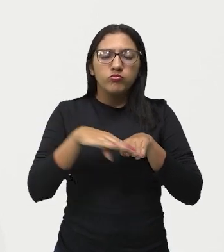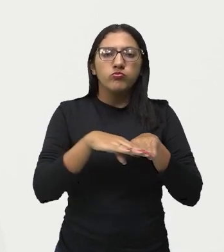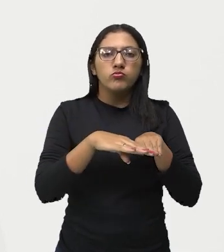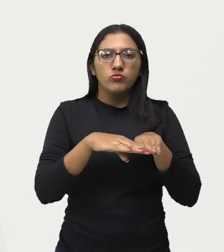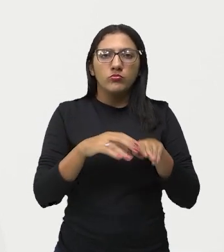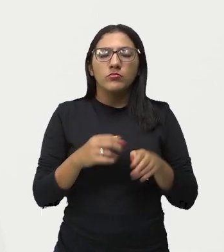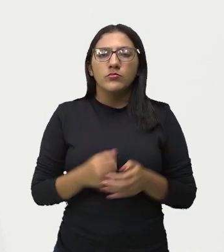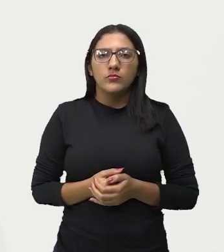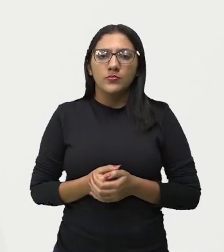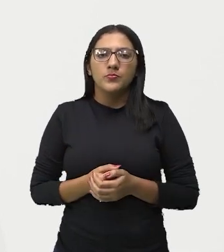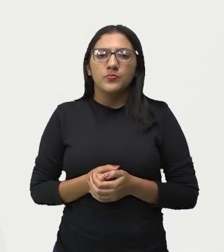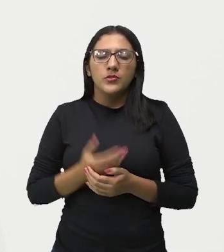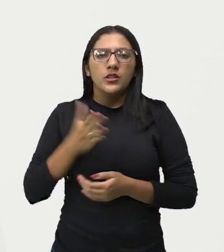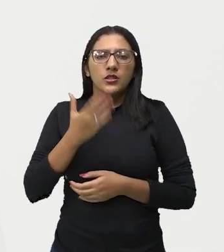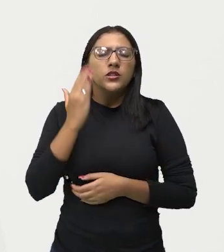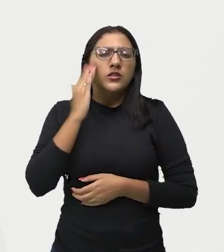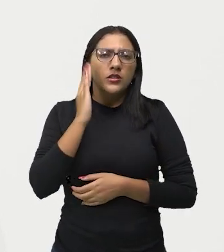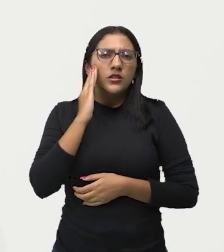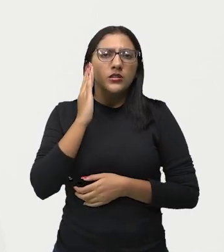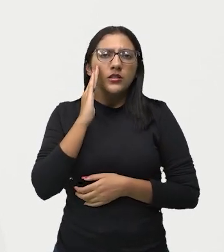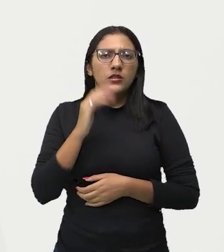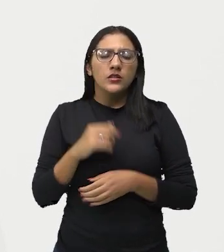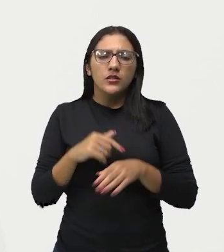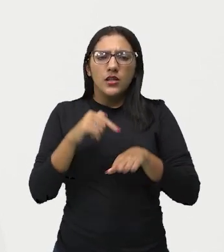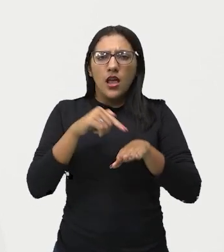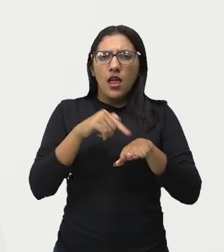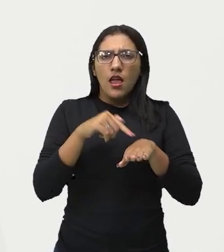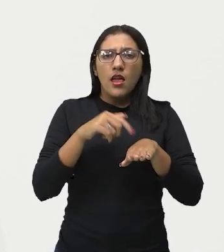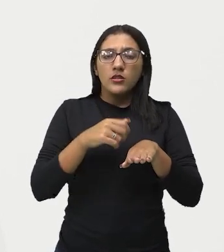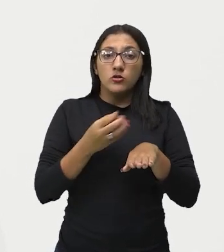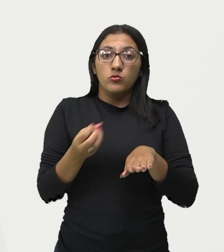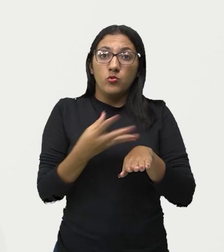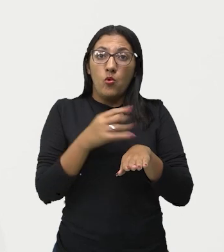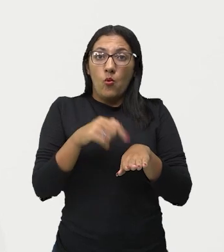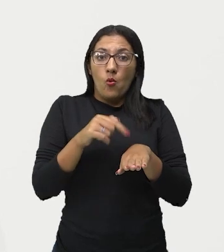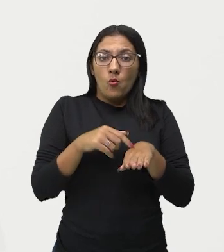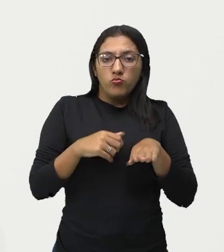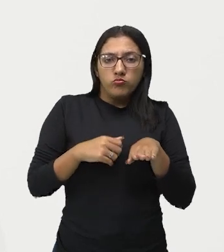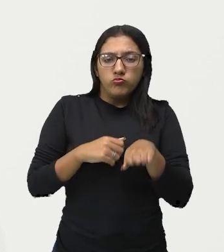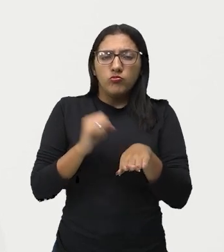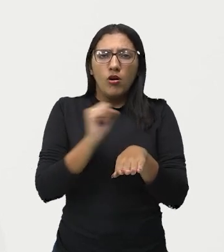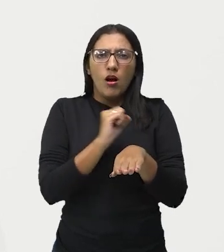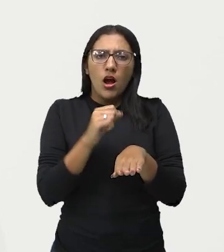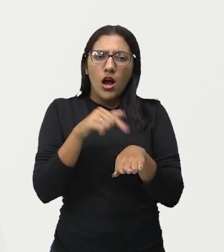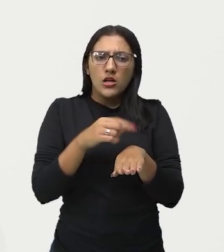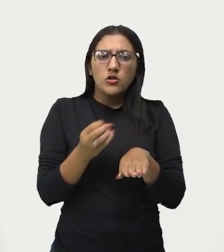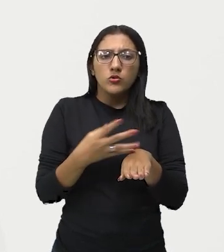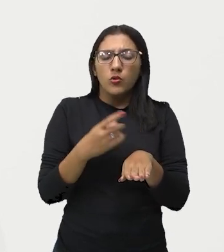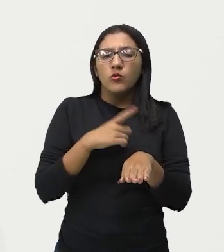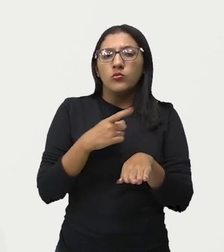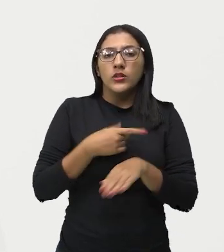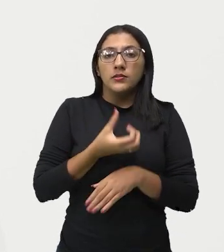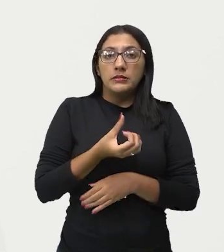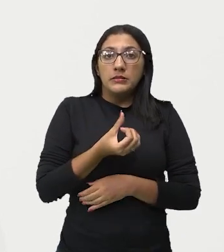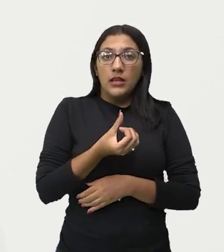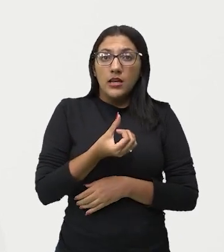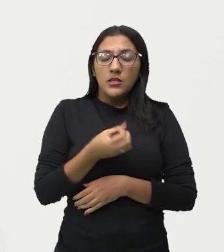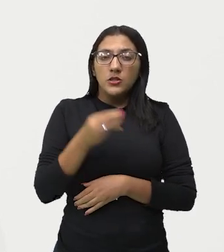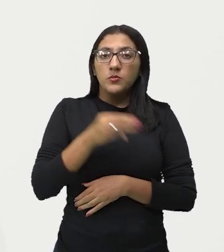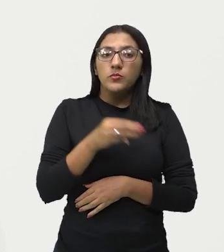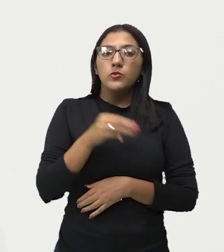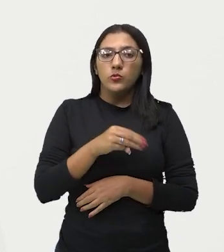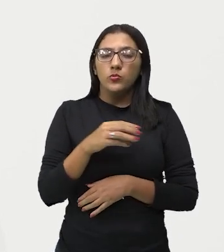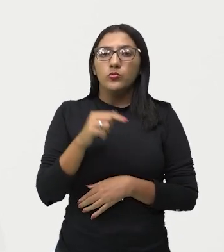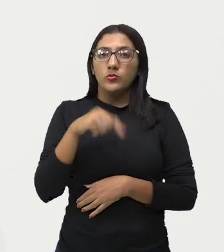até aqui, ó, que um dos veículos faz 6 minutos, né? 6 minutos ele faz